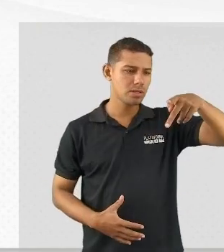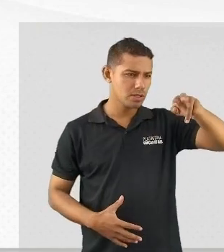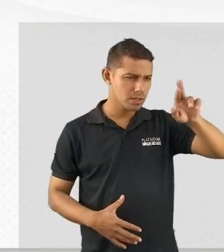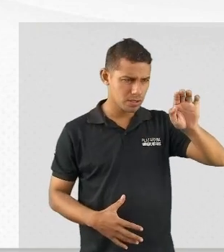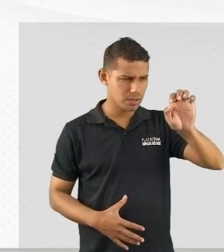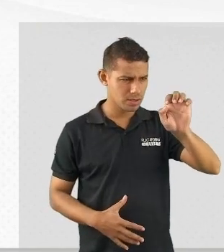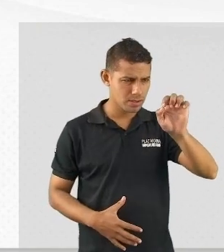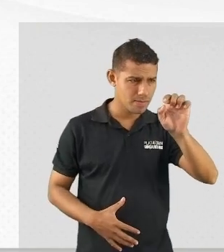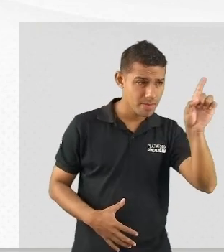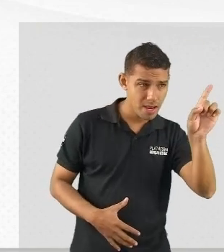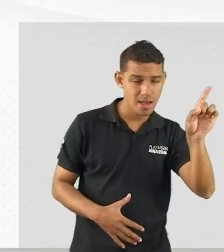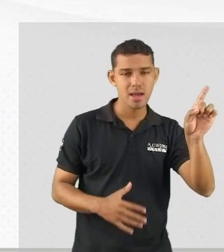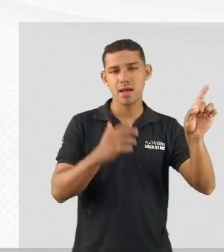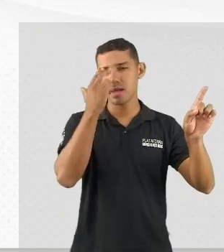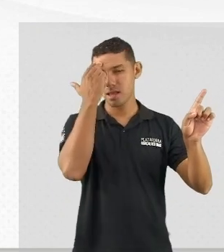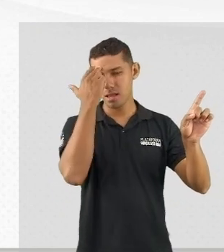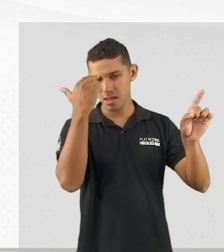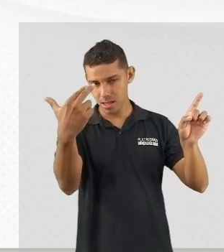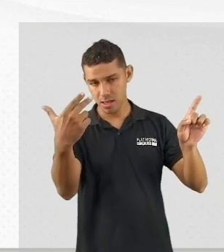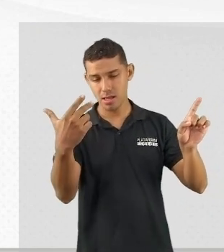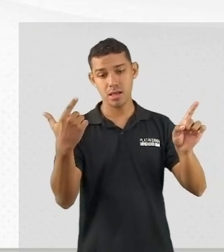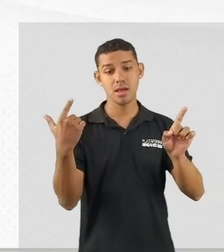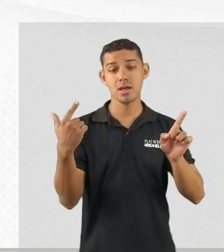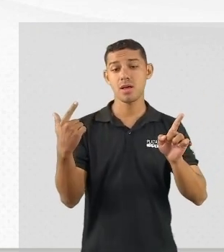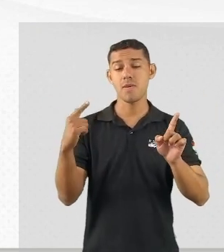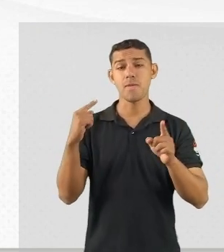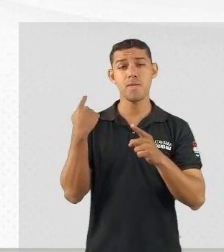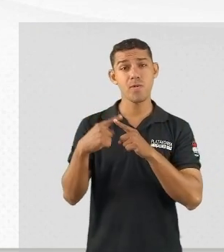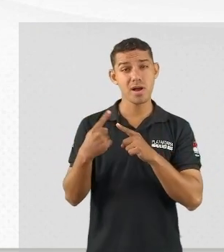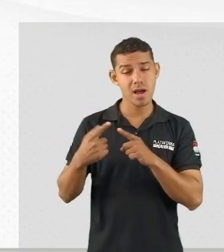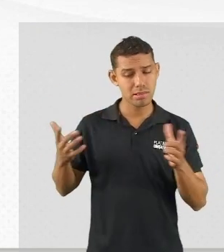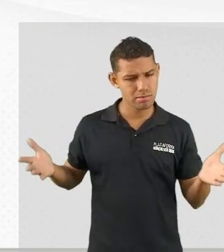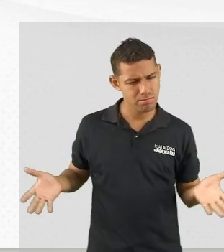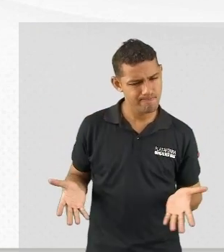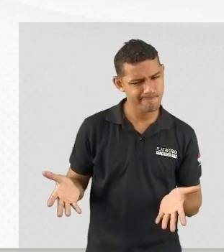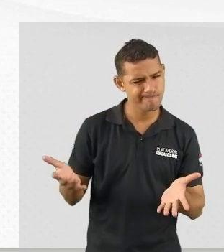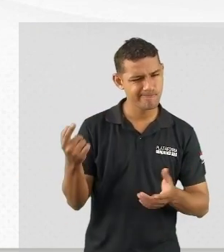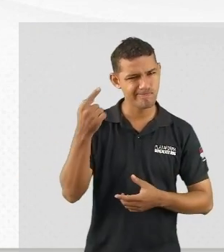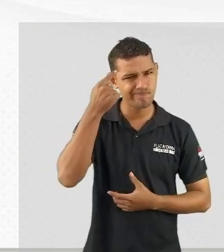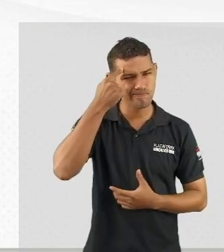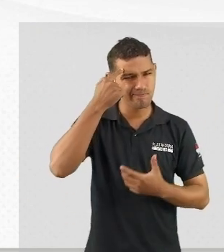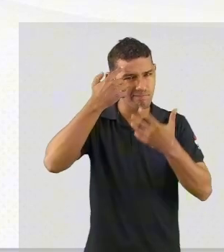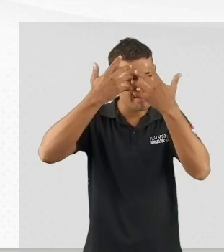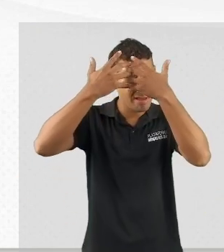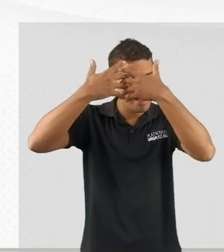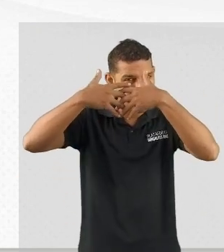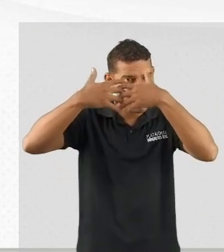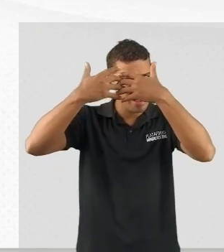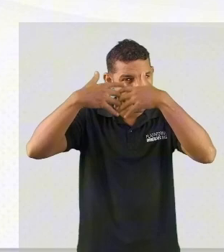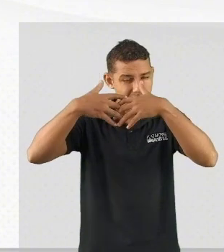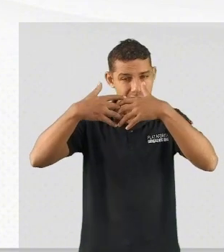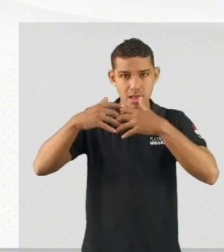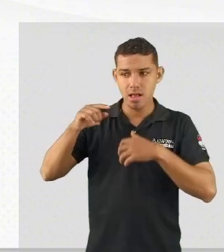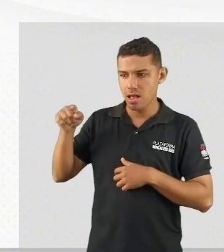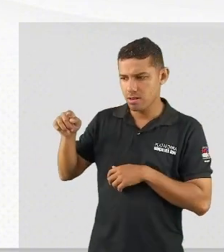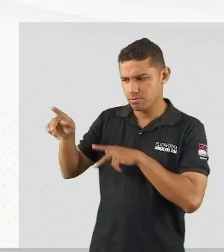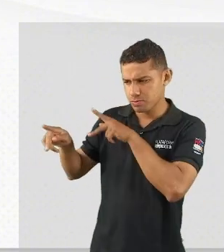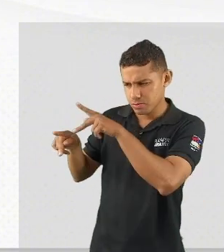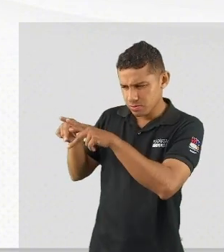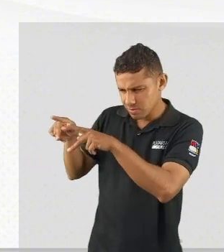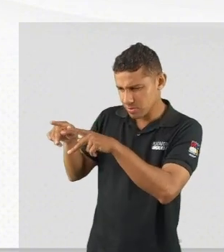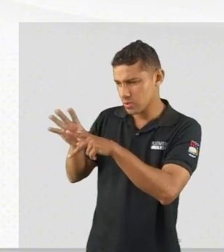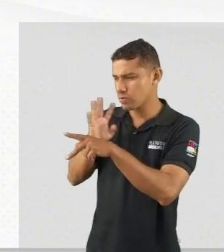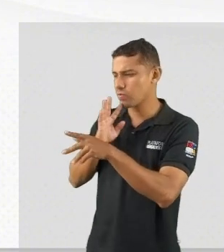pré-história, que ele é questionável, porque ele induz a pensarmos que só os povos que conheceram a escrita